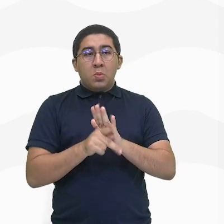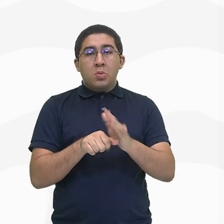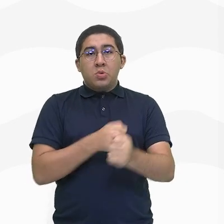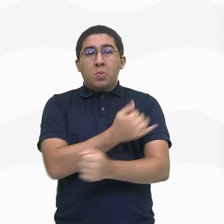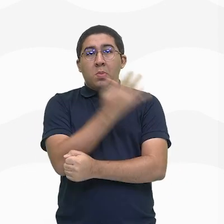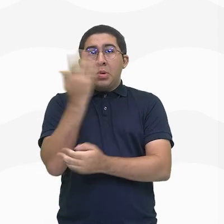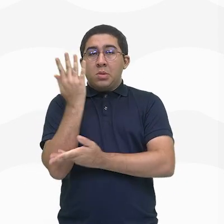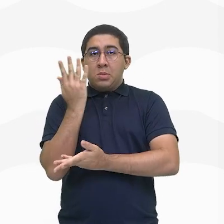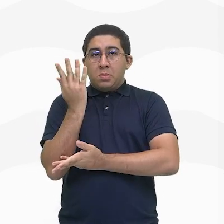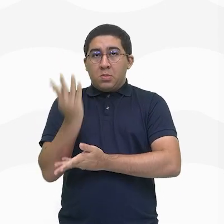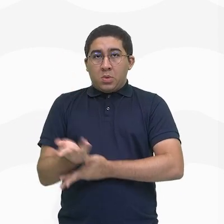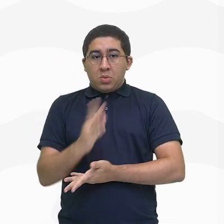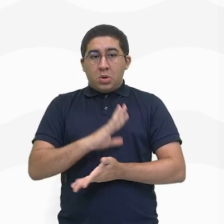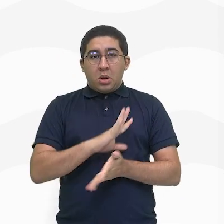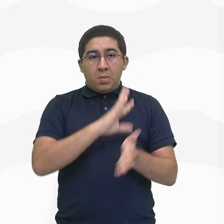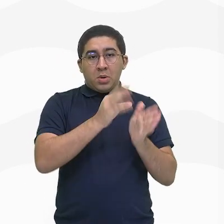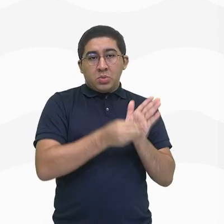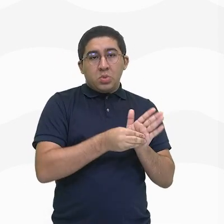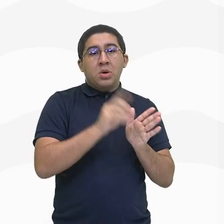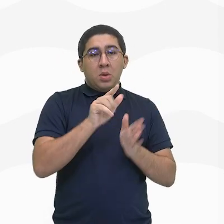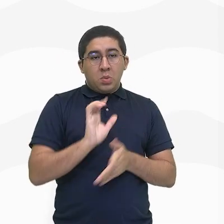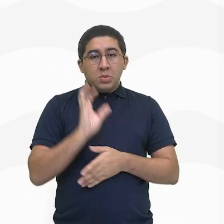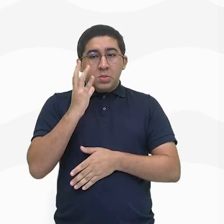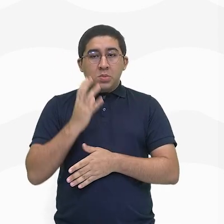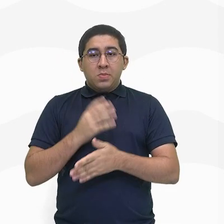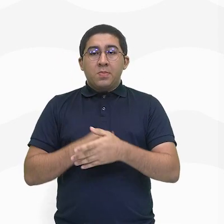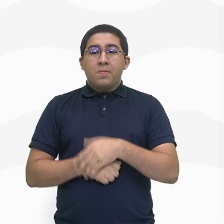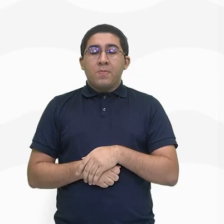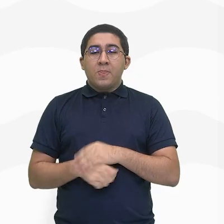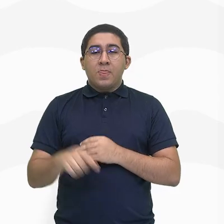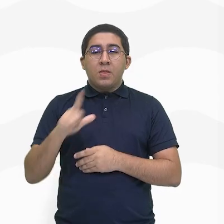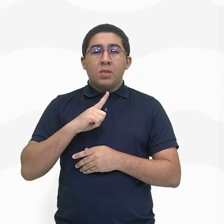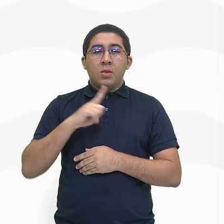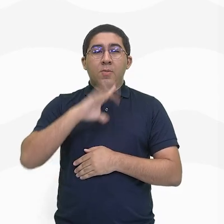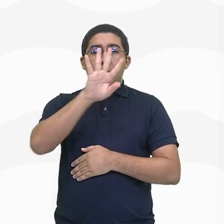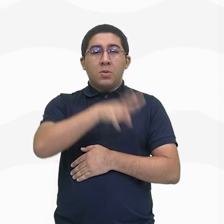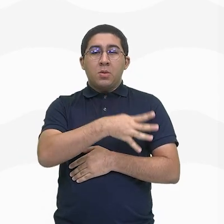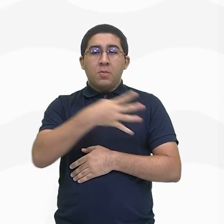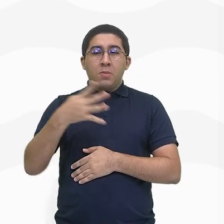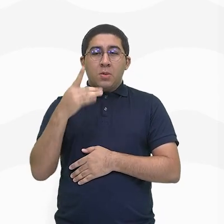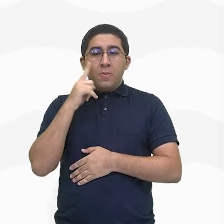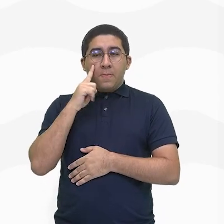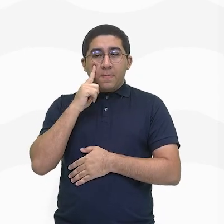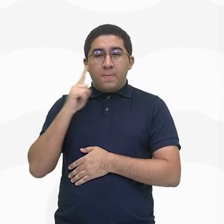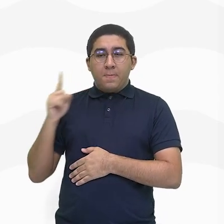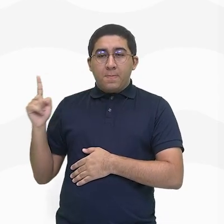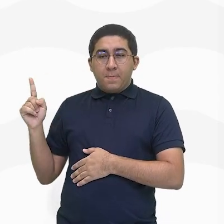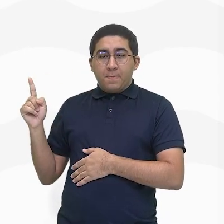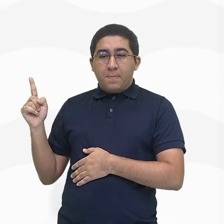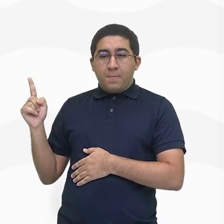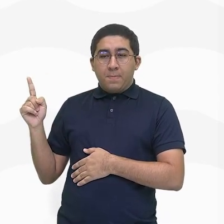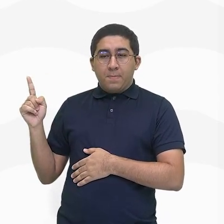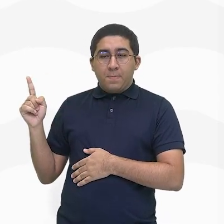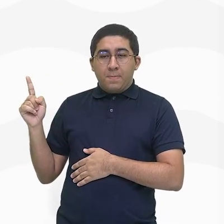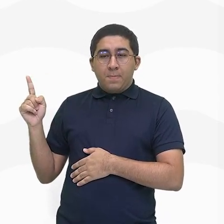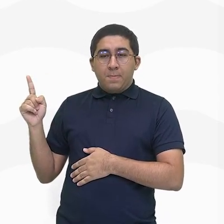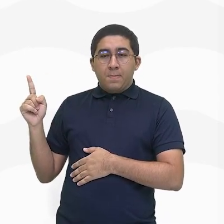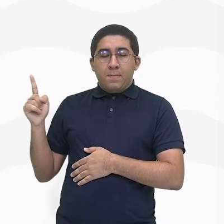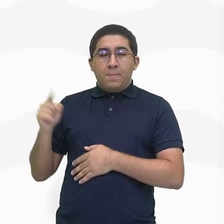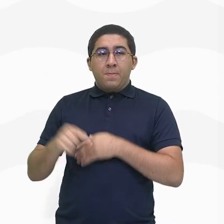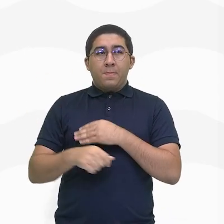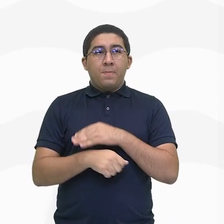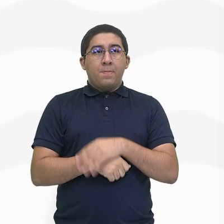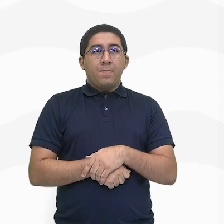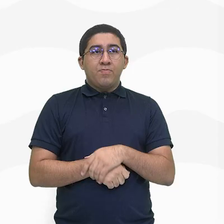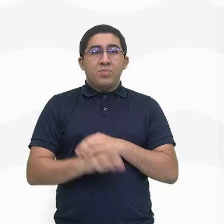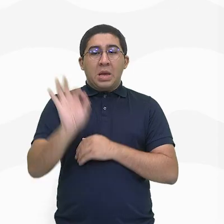aqui nós temos uma tabela que mostra esses dados. Vejam aí que nós temos a taxa